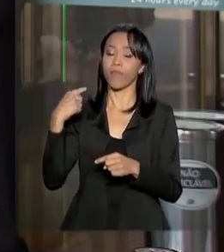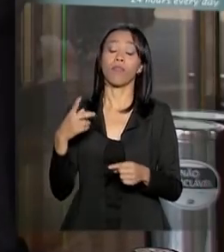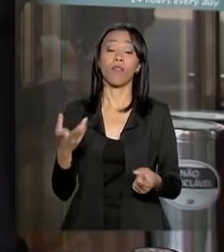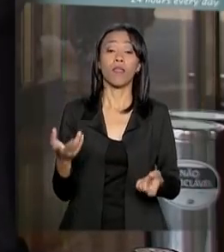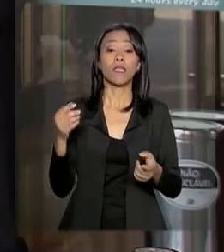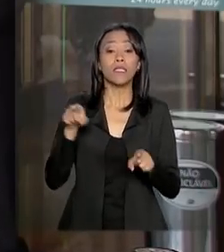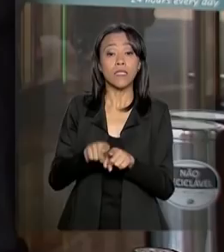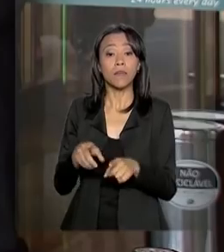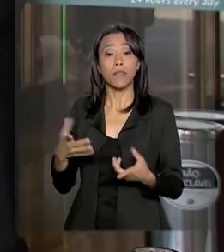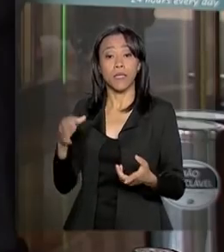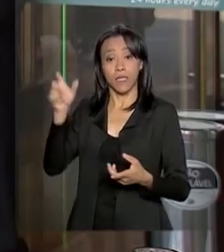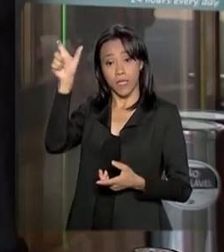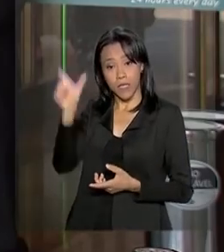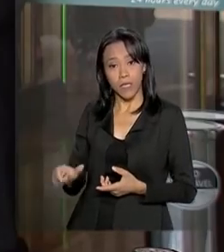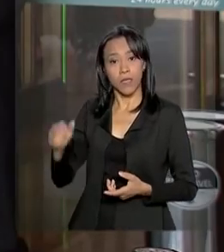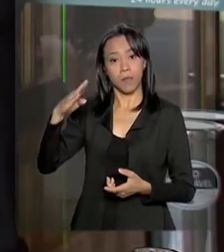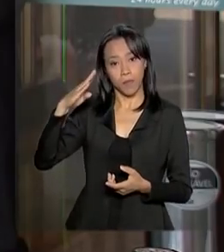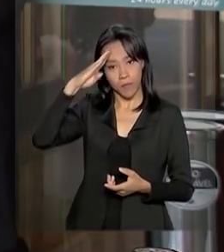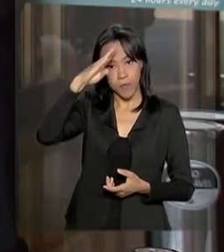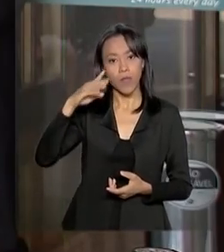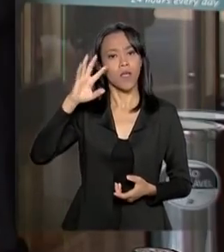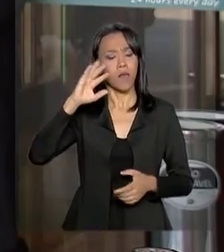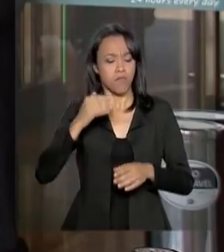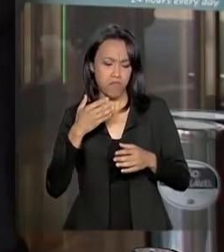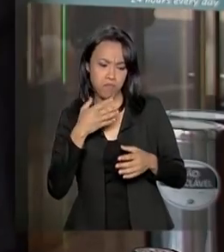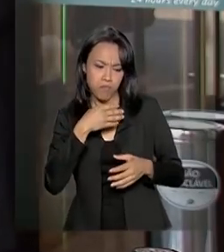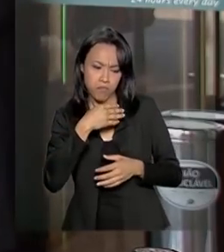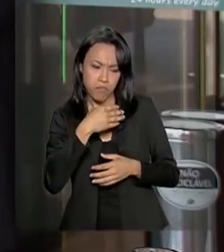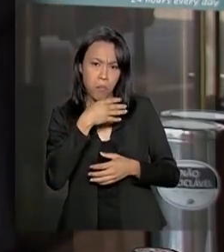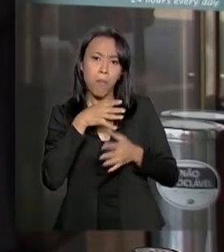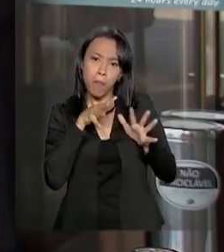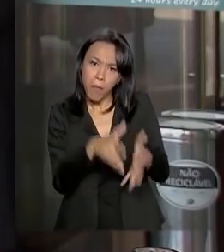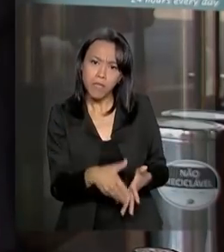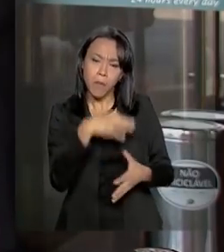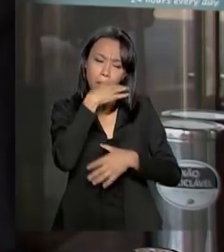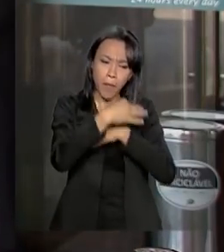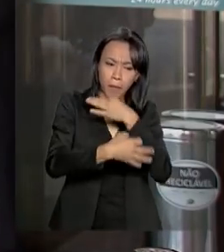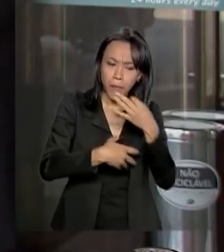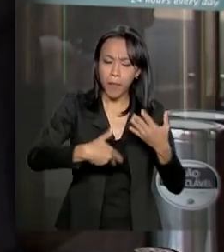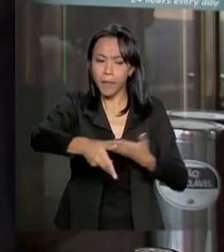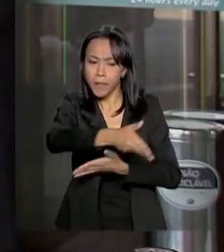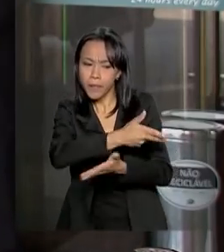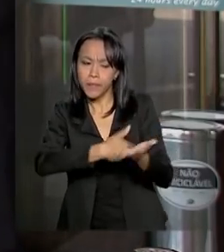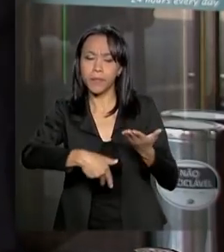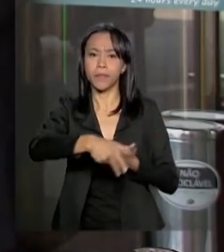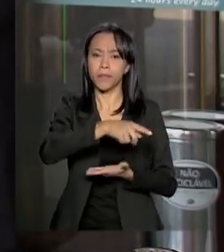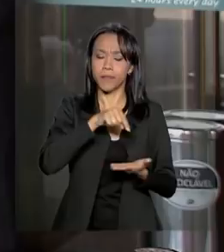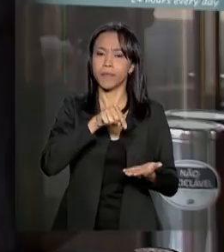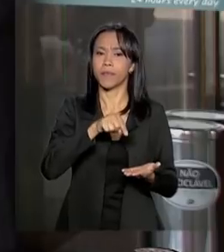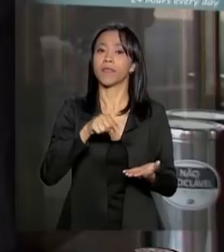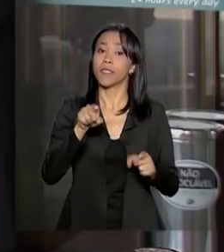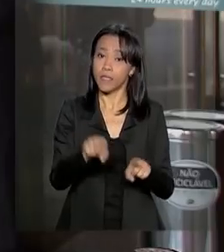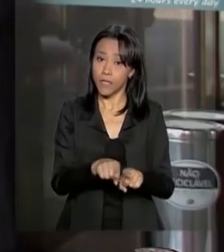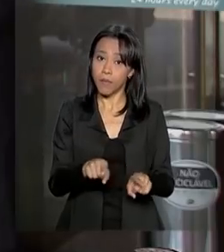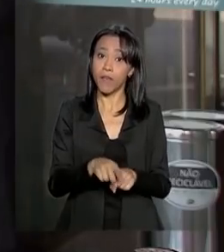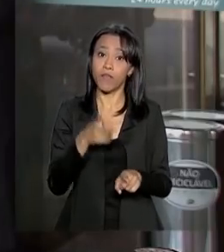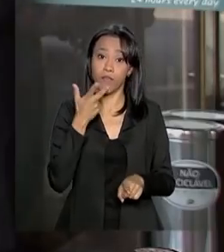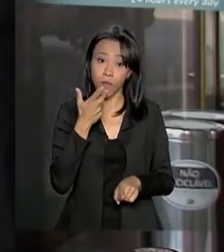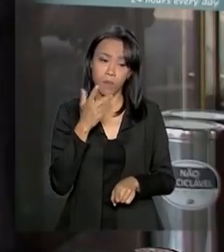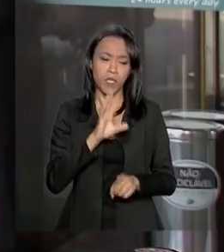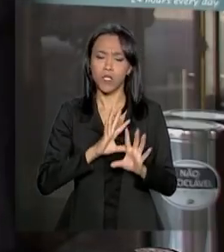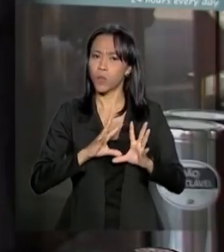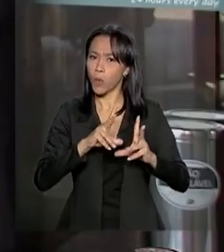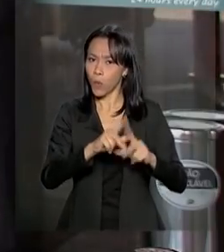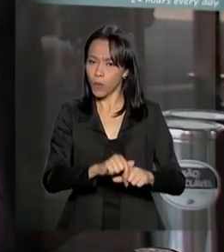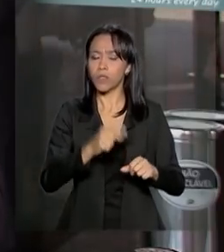dessas decisões instaladas por esse gabinete ainda aqui no hospital e deu aval para todas essas